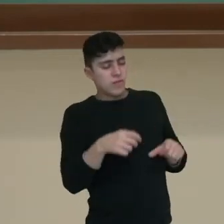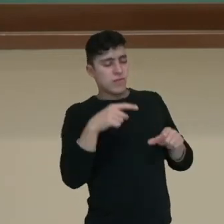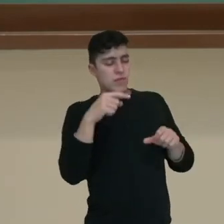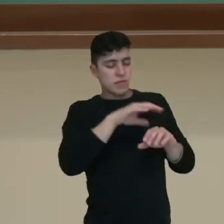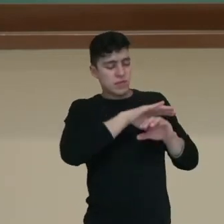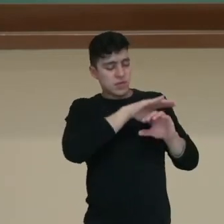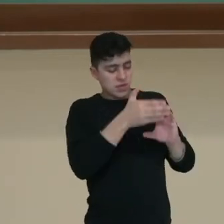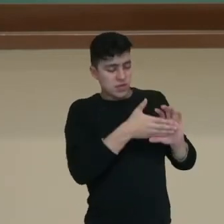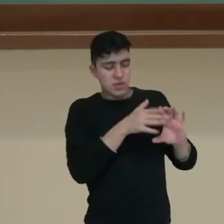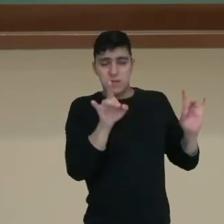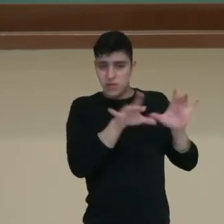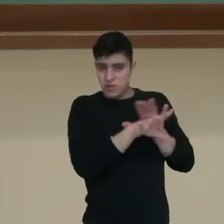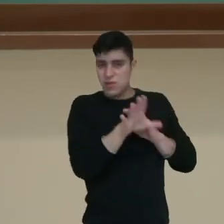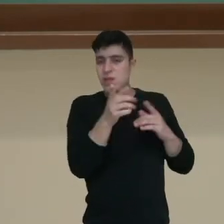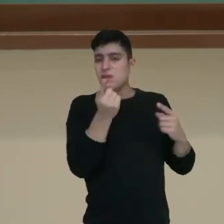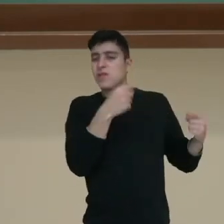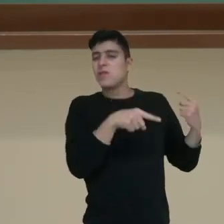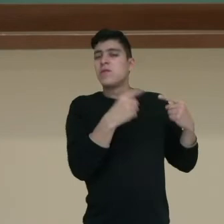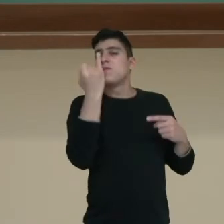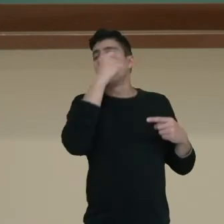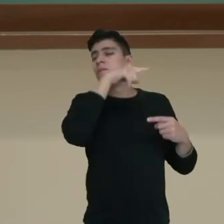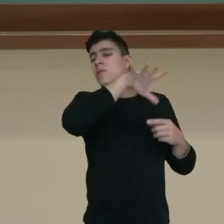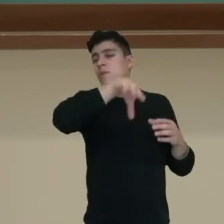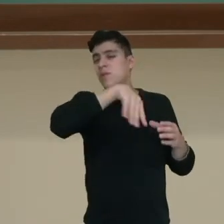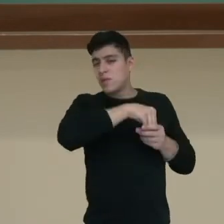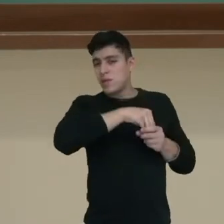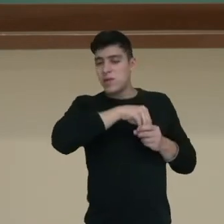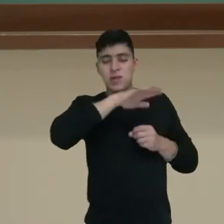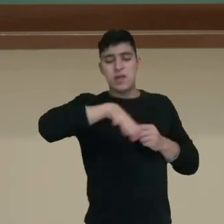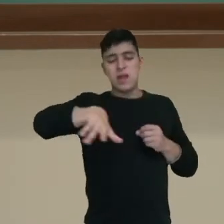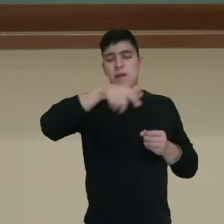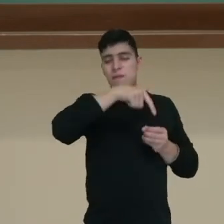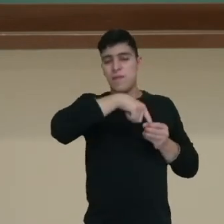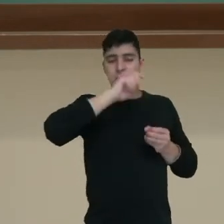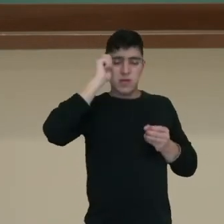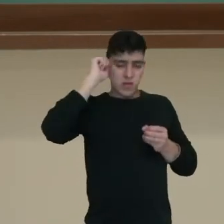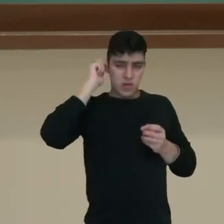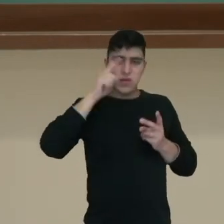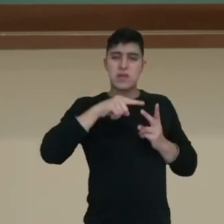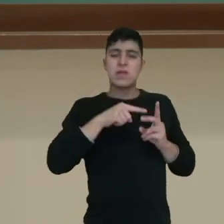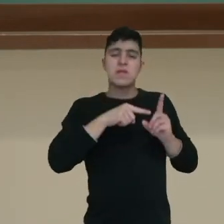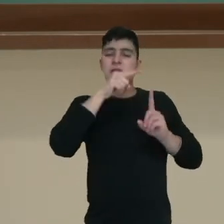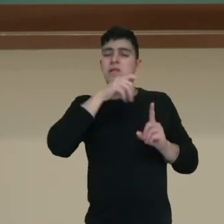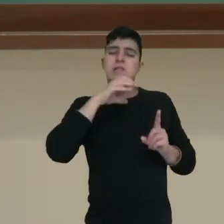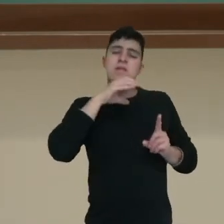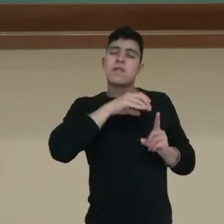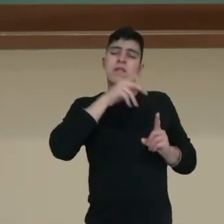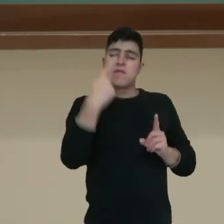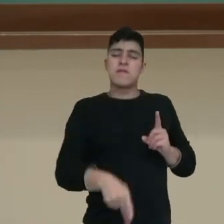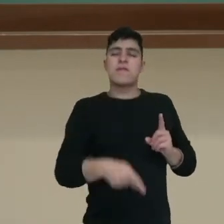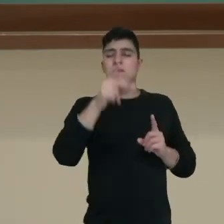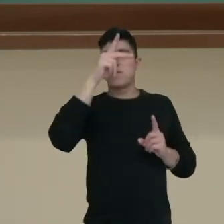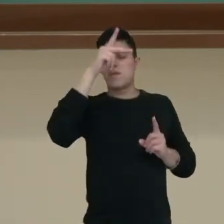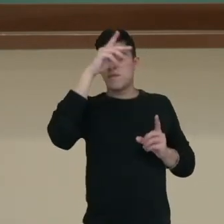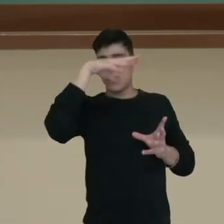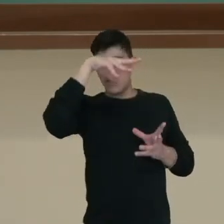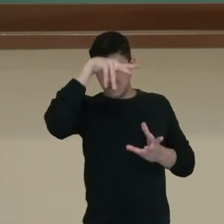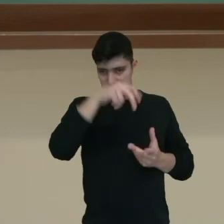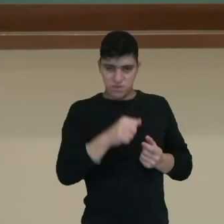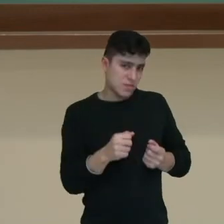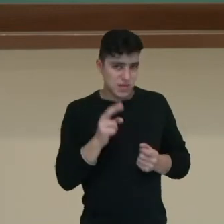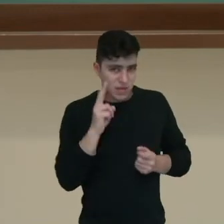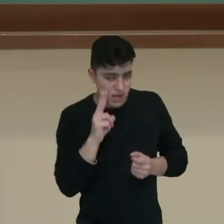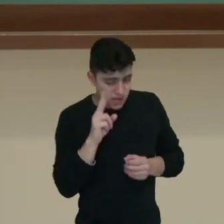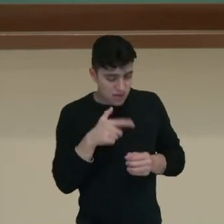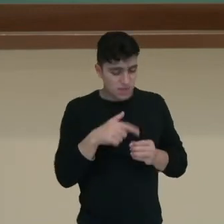carapaça e depois discuta a importância, né, deles na indústria do petróleo, na manutenção da temperatura do planeta. Lembre-se que o petróleo, ele é